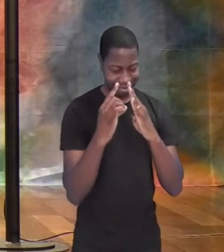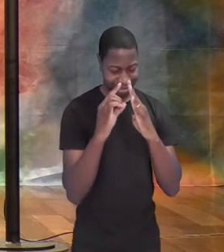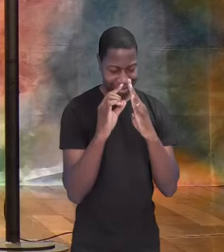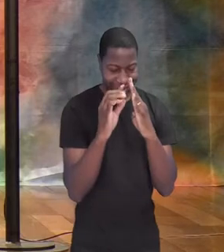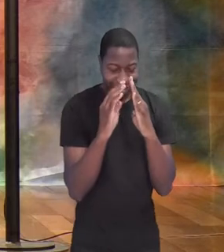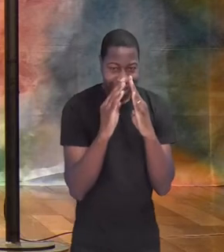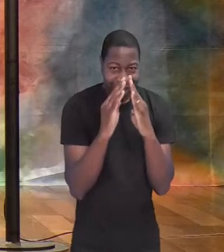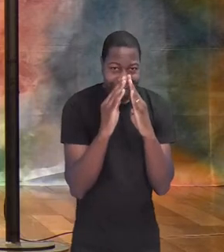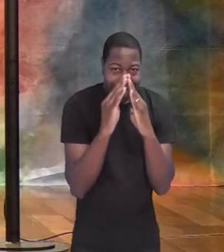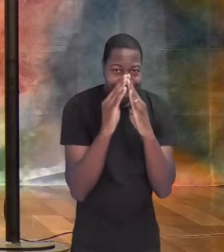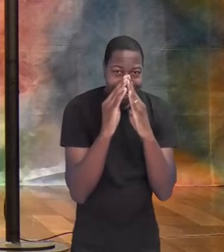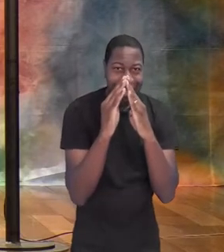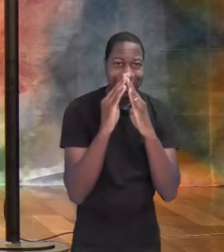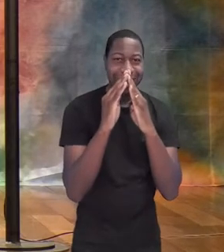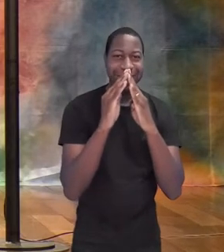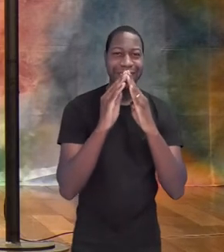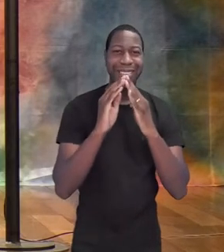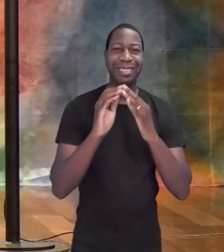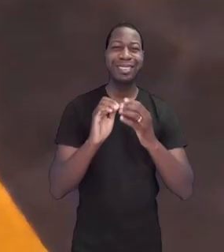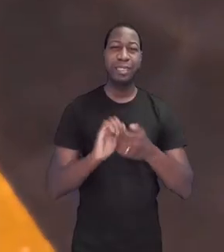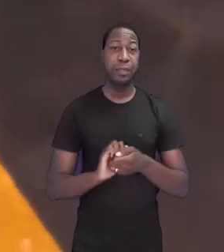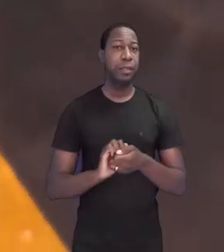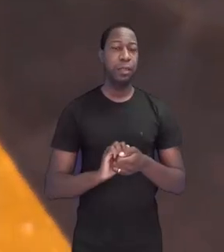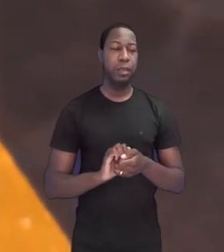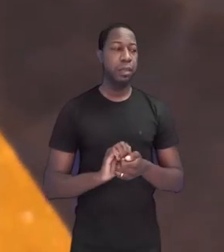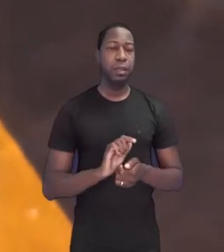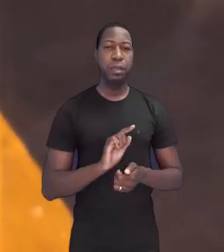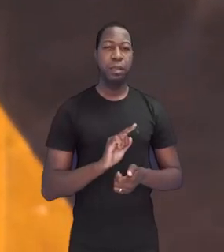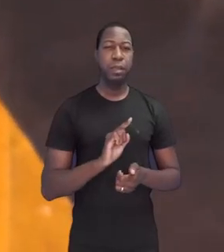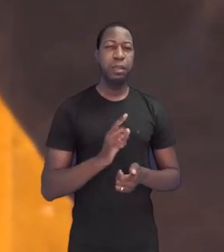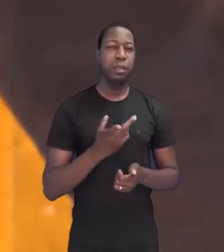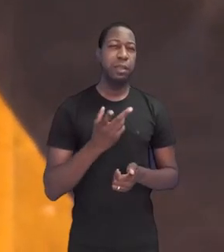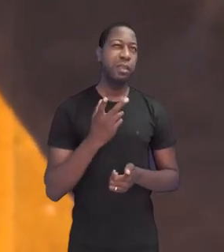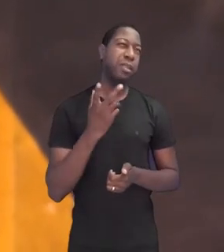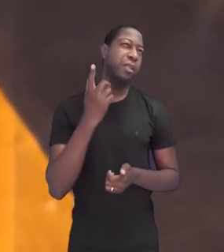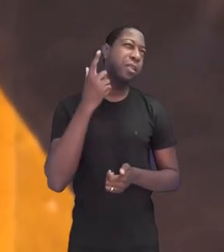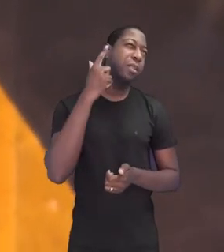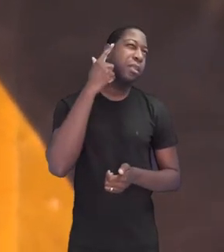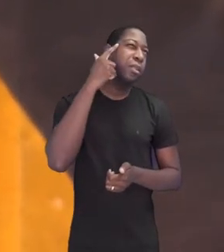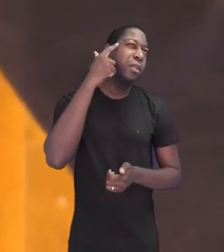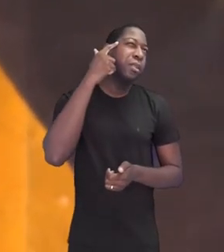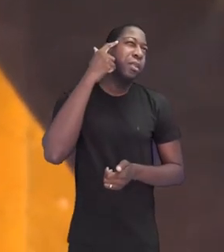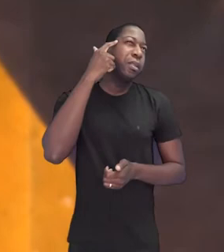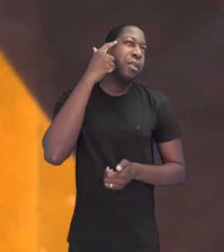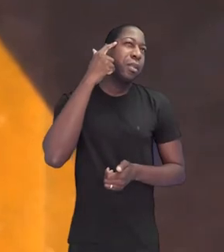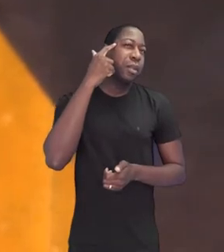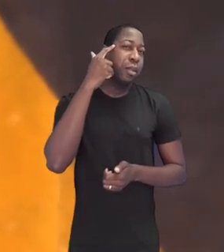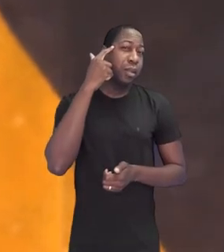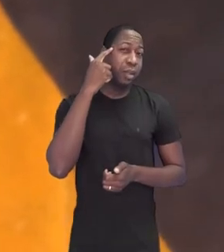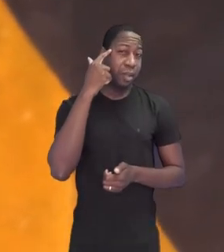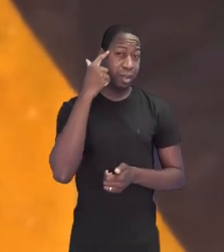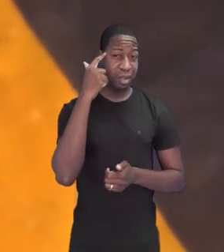se encheria. Mas era uma vez